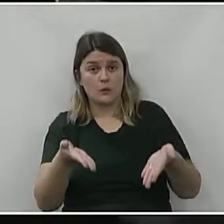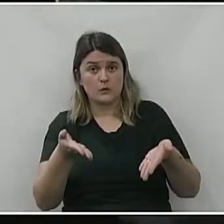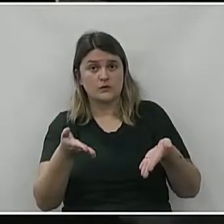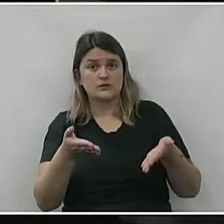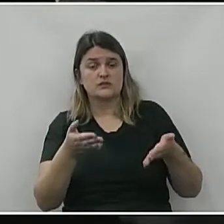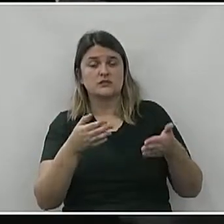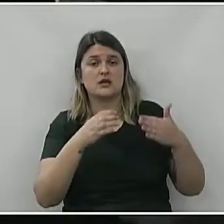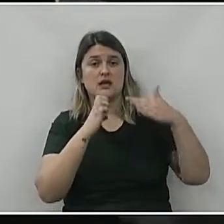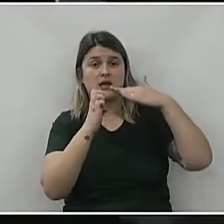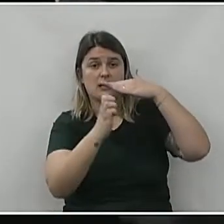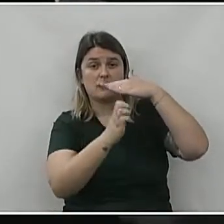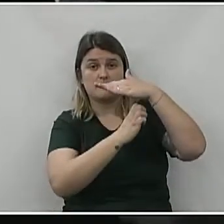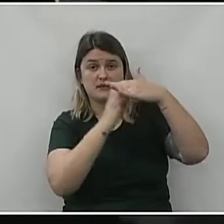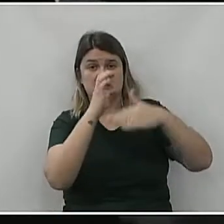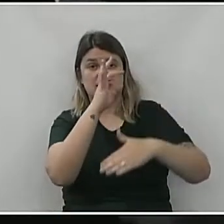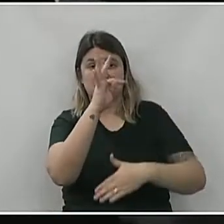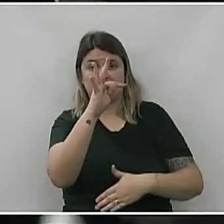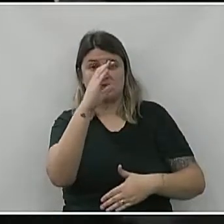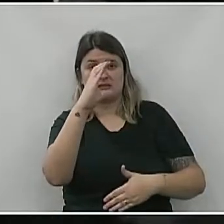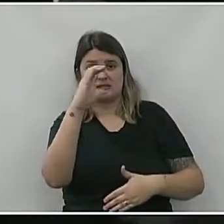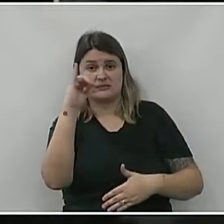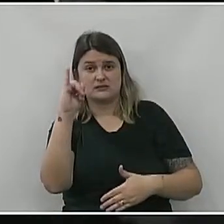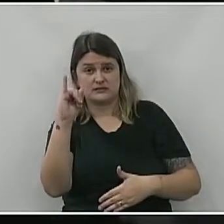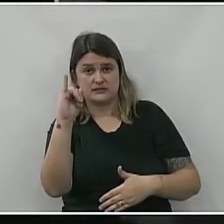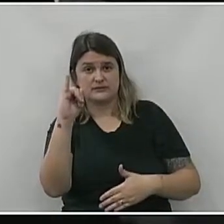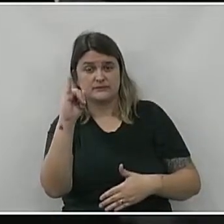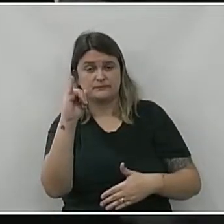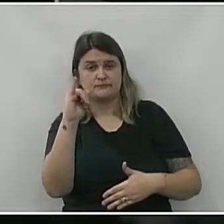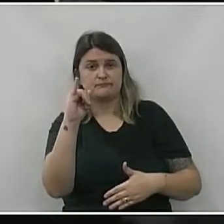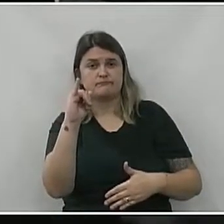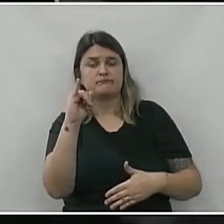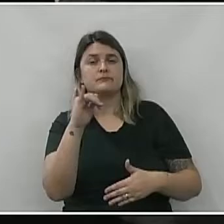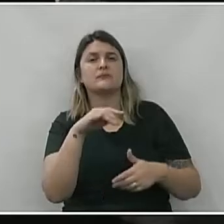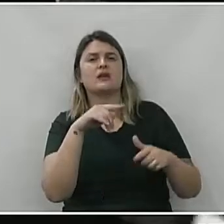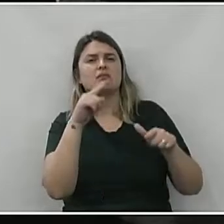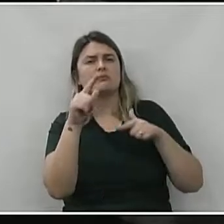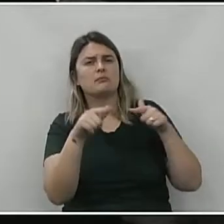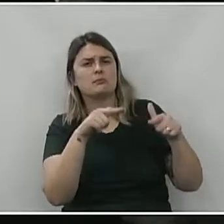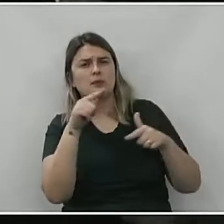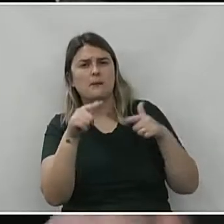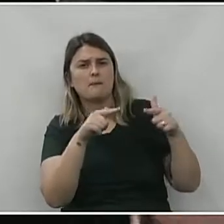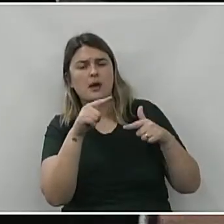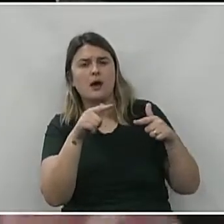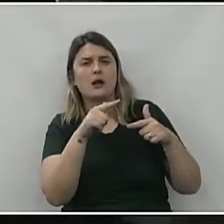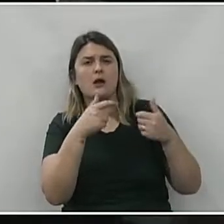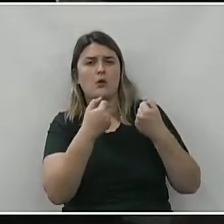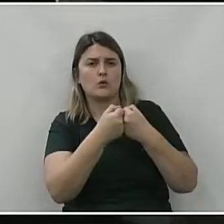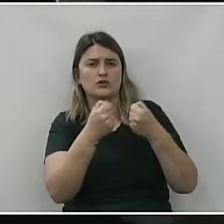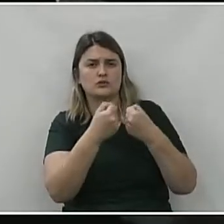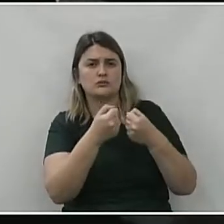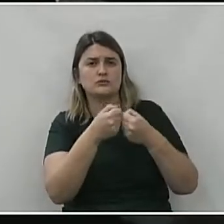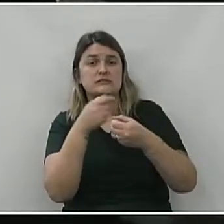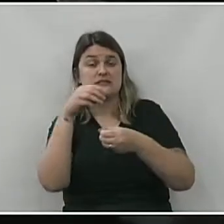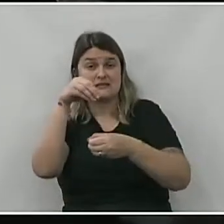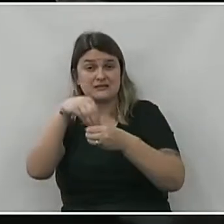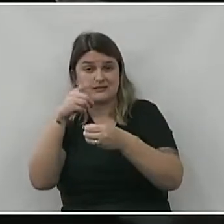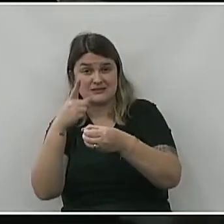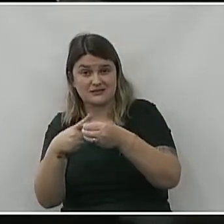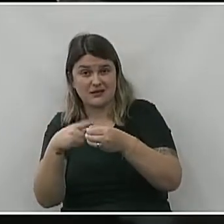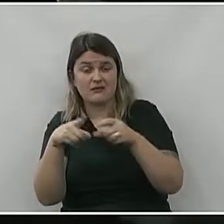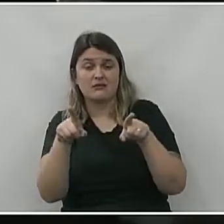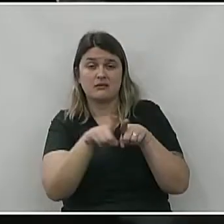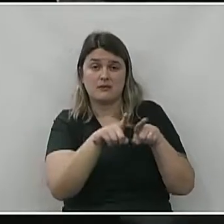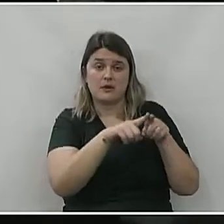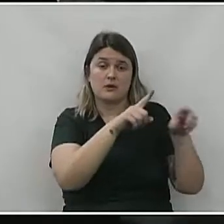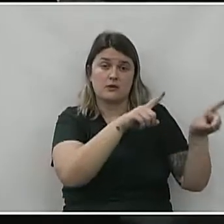Atualmente, a Transportes Coletivo Iguaçu opera o sistema de transporte urbano e rural do nosso município de União